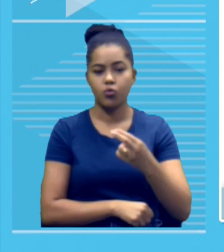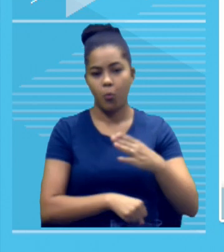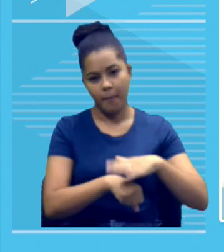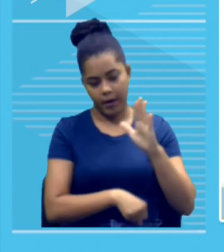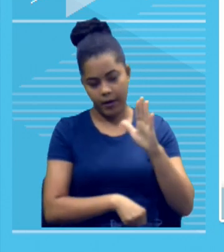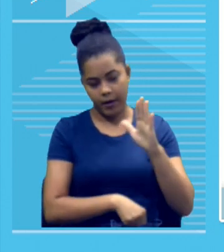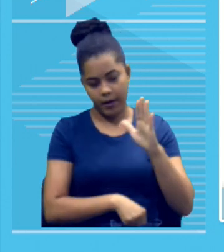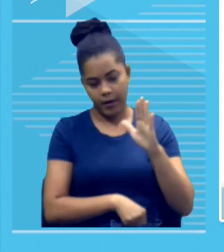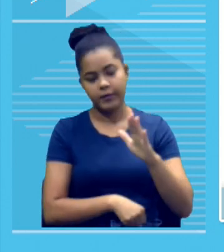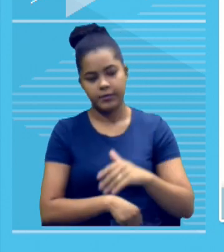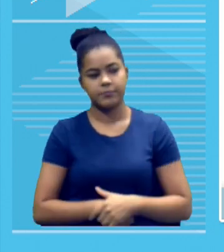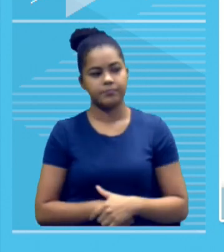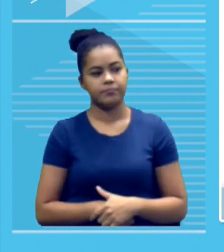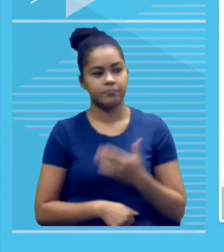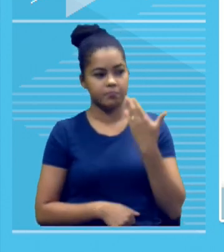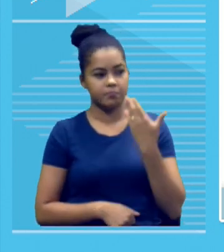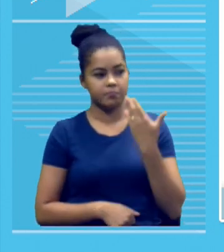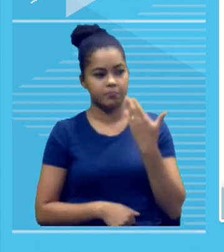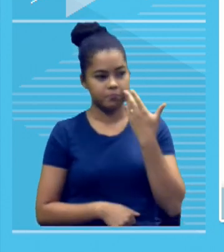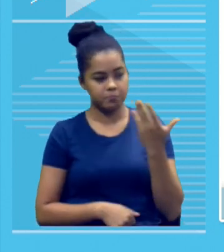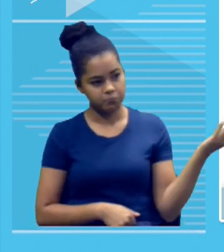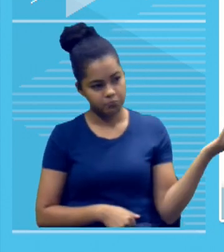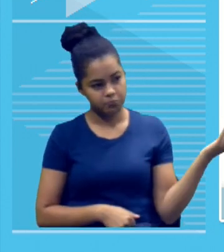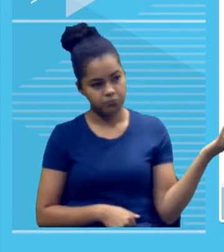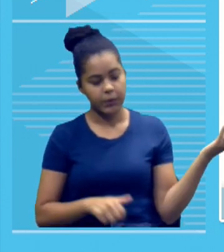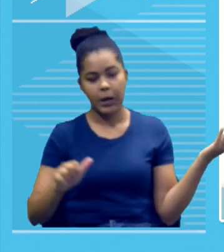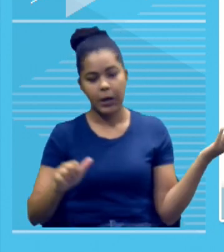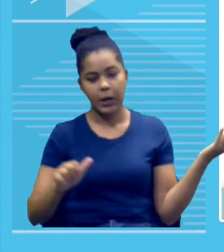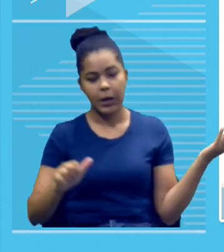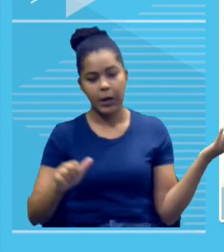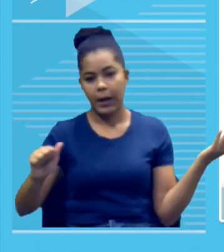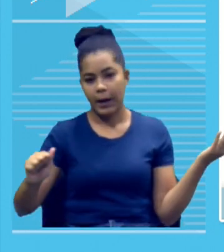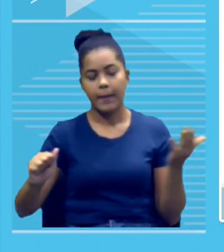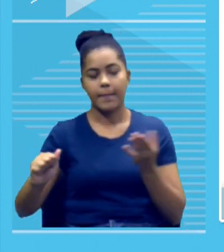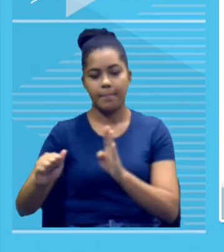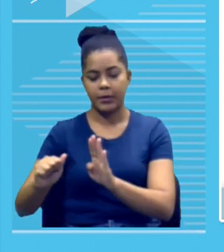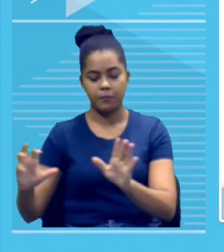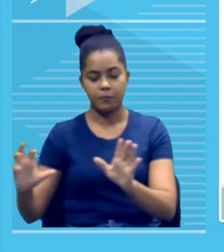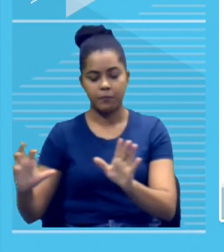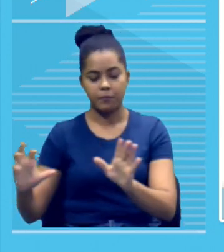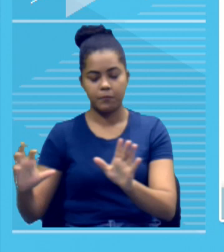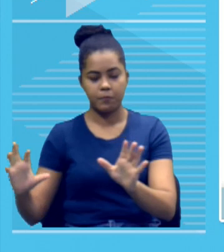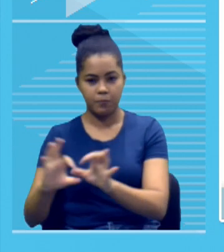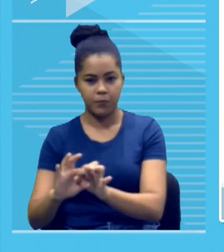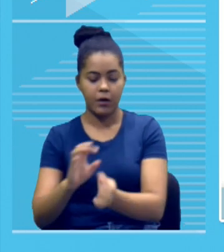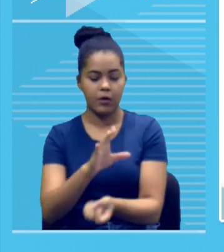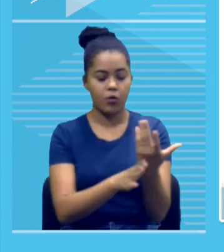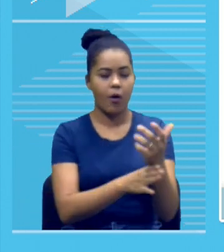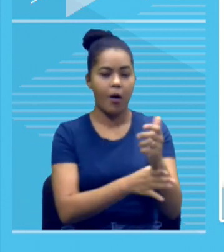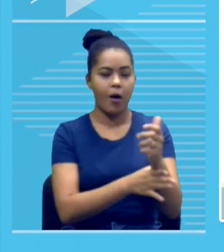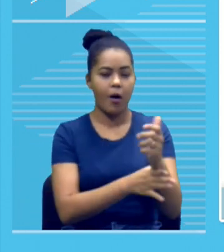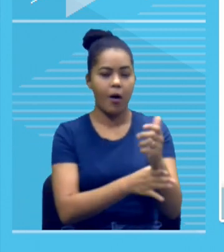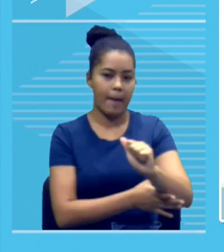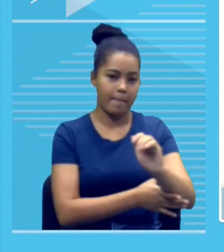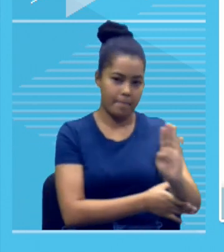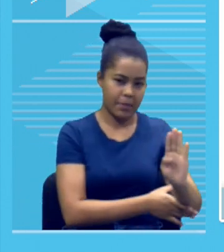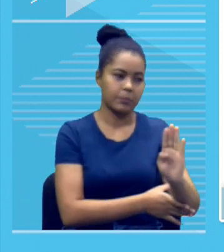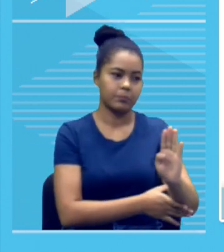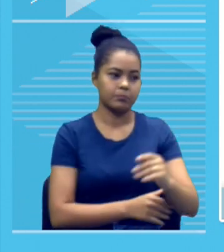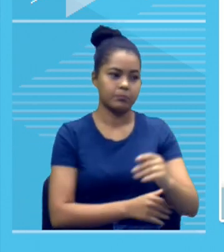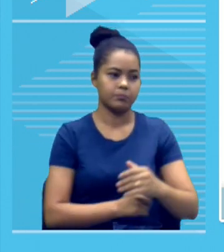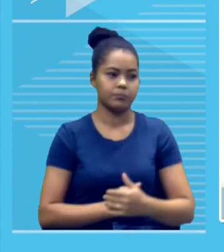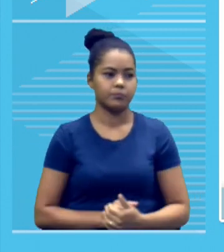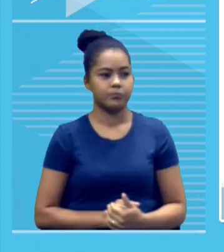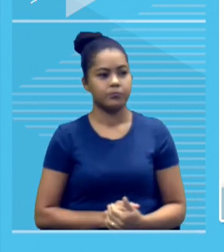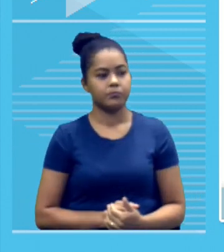como na química inorgânica. Aqui você tem, ó, A mais B produzindo a B. A mais B produzindo a